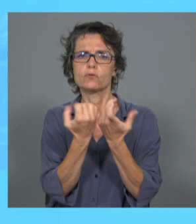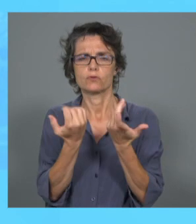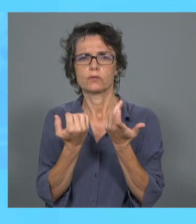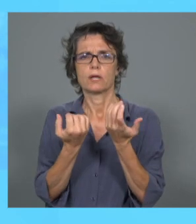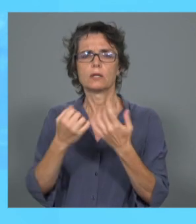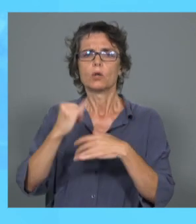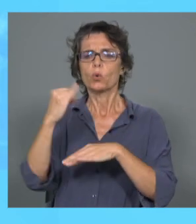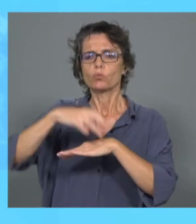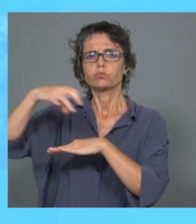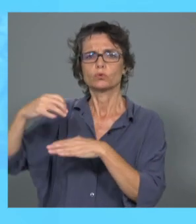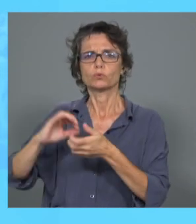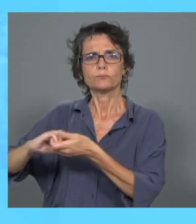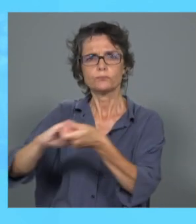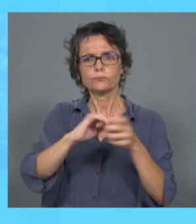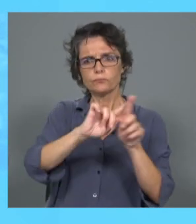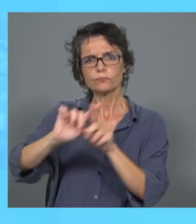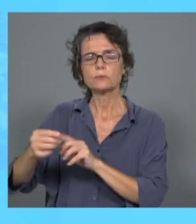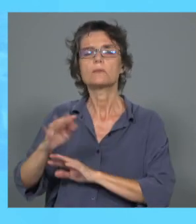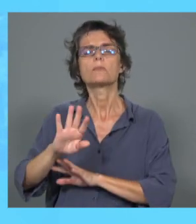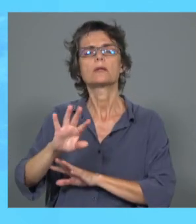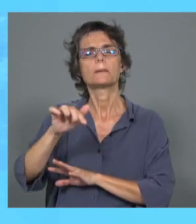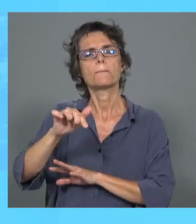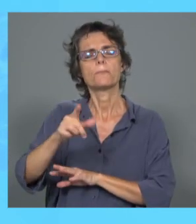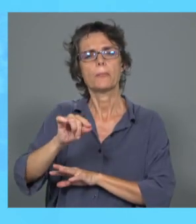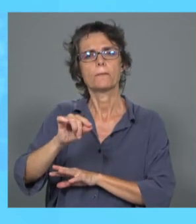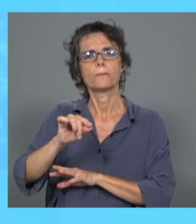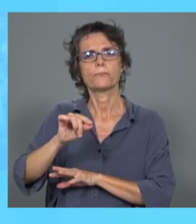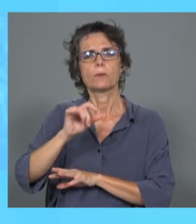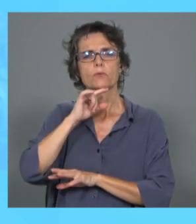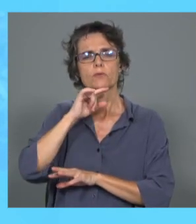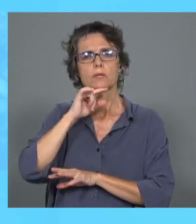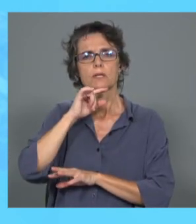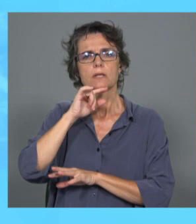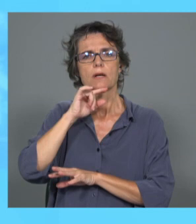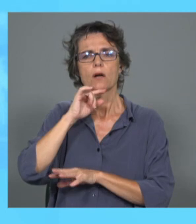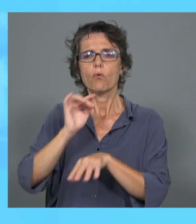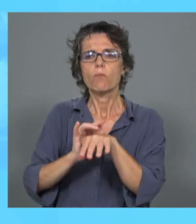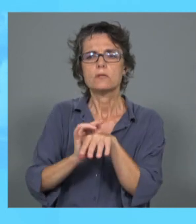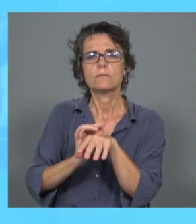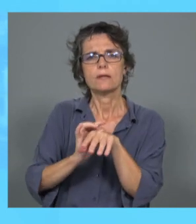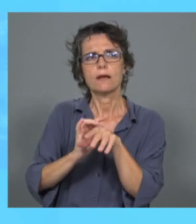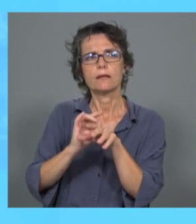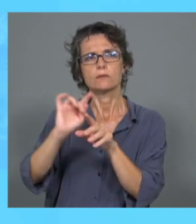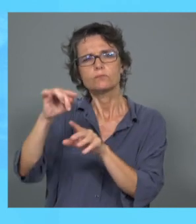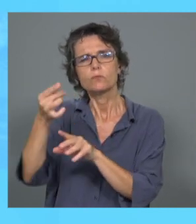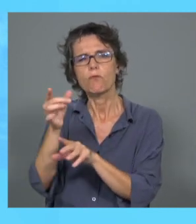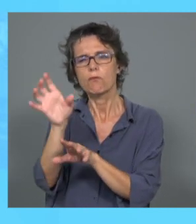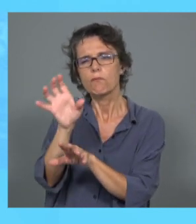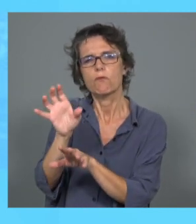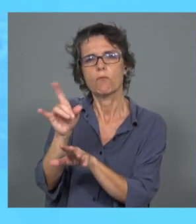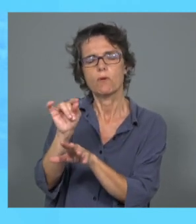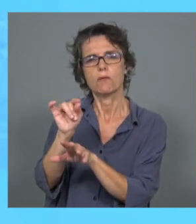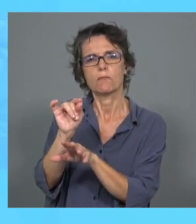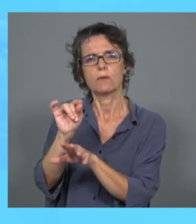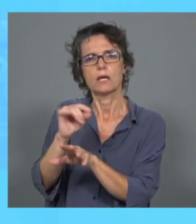solidariedade. Mas este espaço trouxe ao conhecimento português também outras sensibilidades religiosas, outras